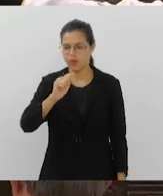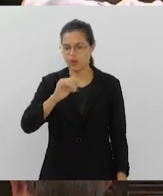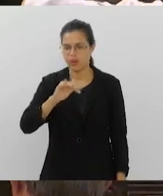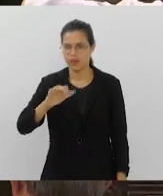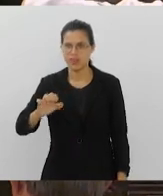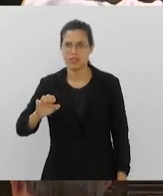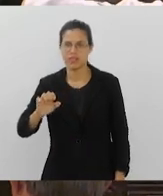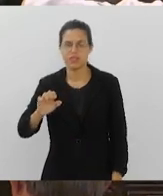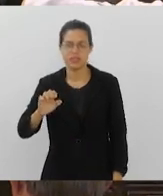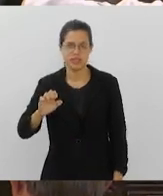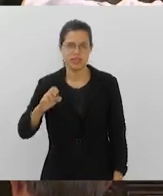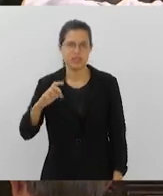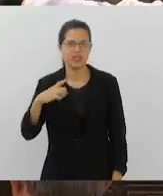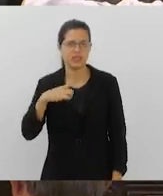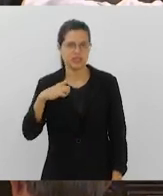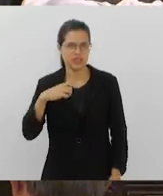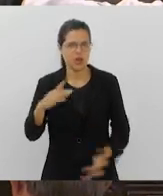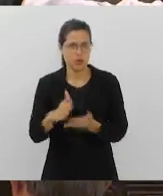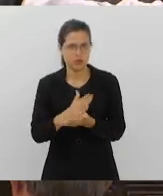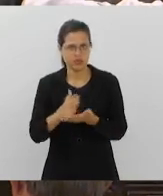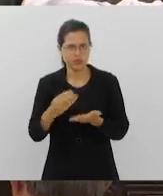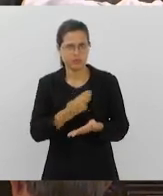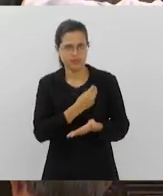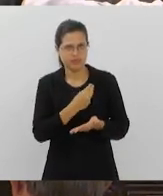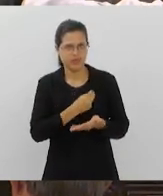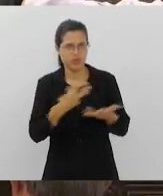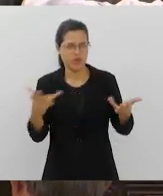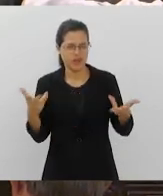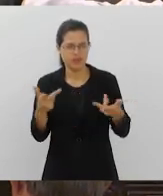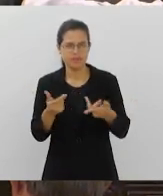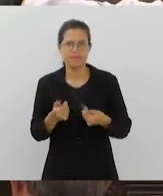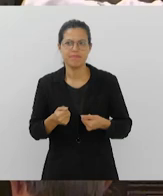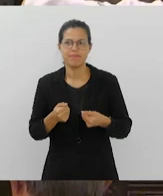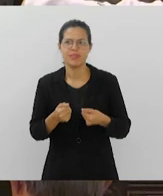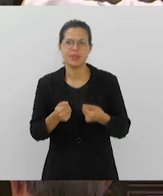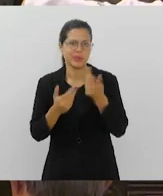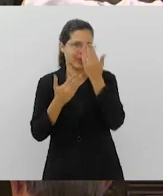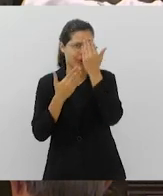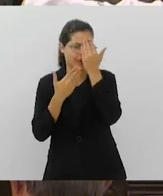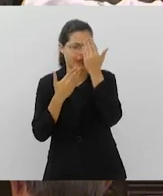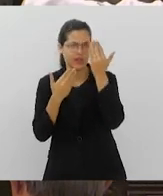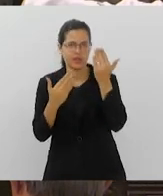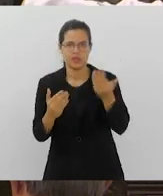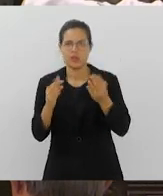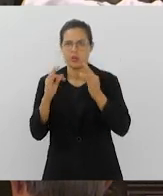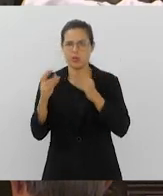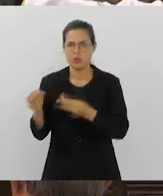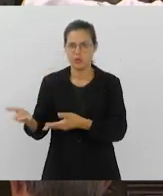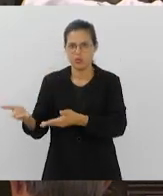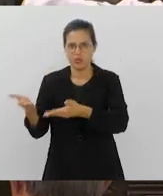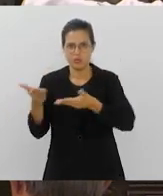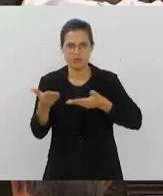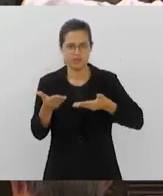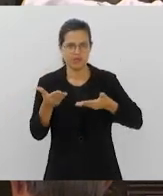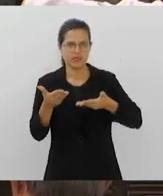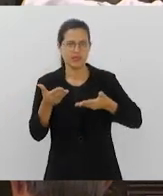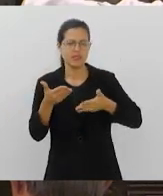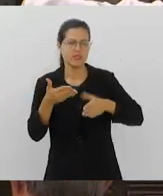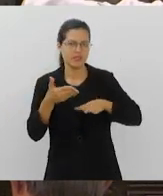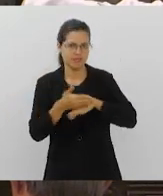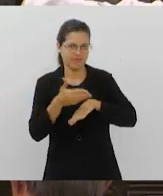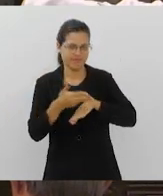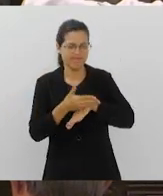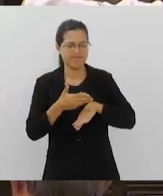alguns presentes que vieram me prestigiar. Eu agradeço a todos que eu convidei, que estão presentes aqui e